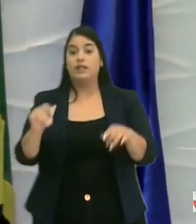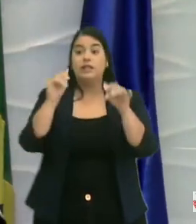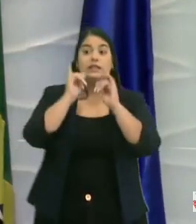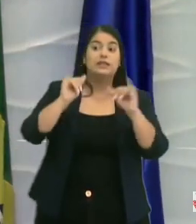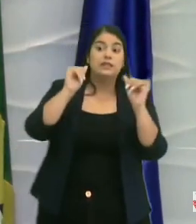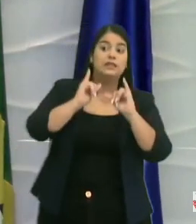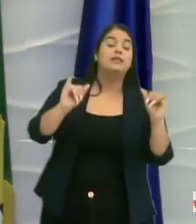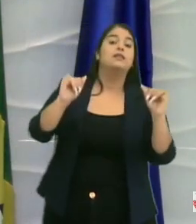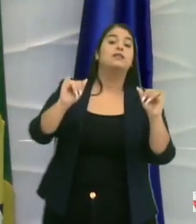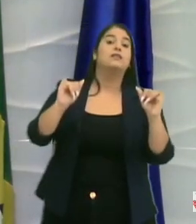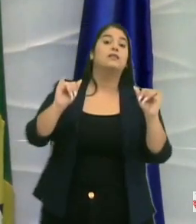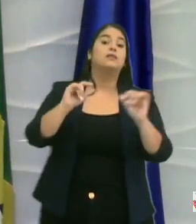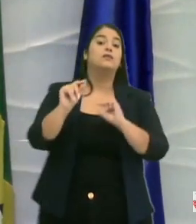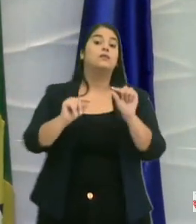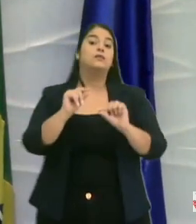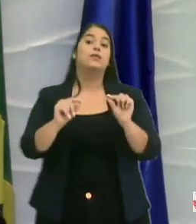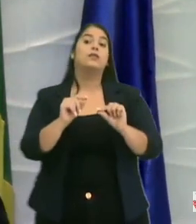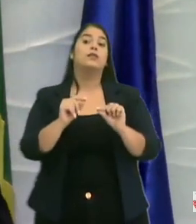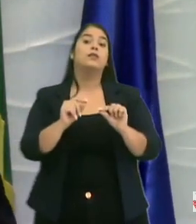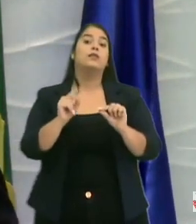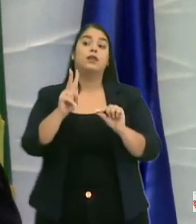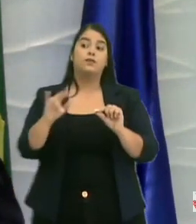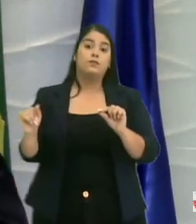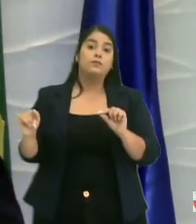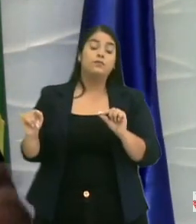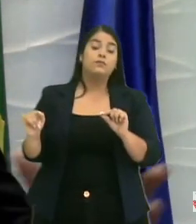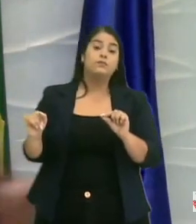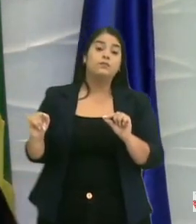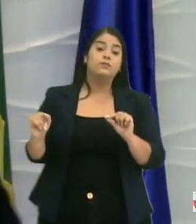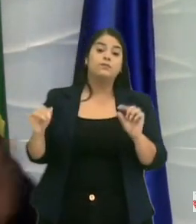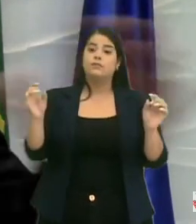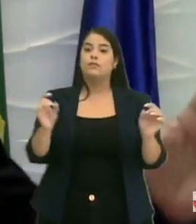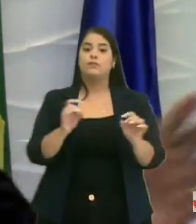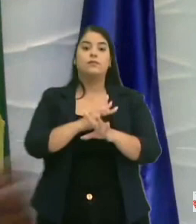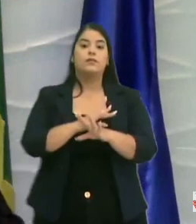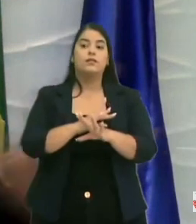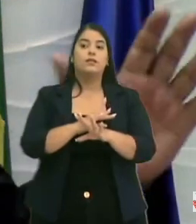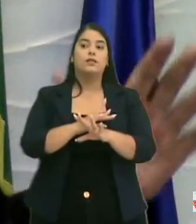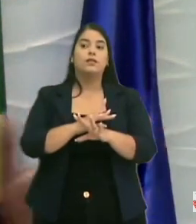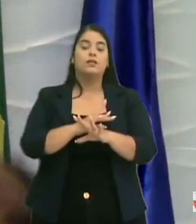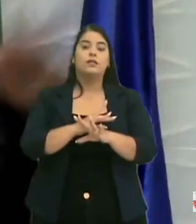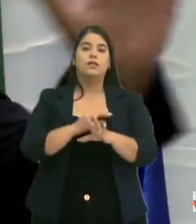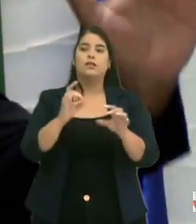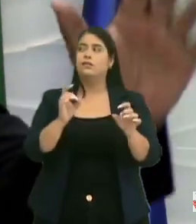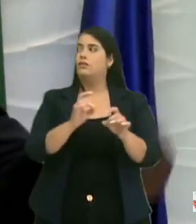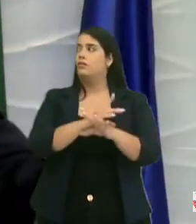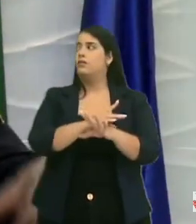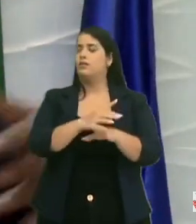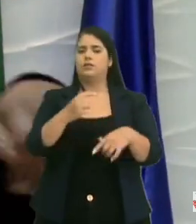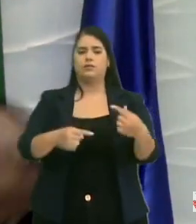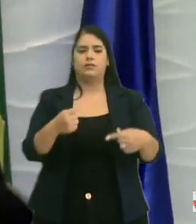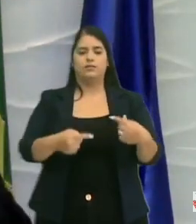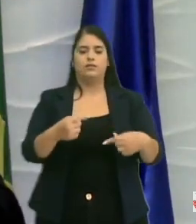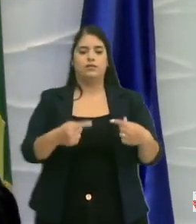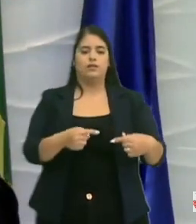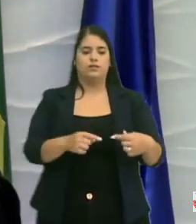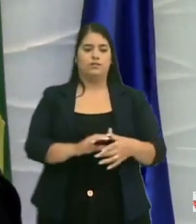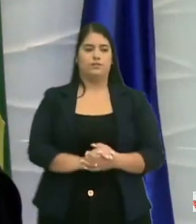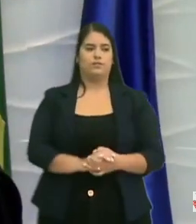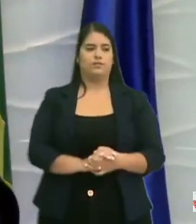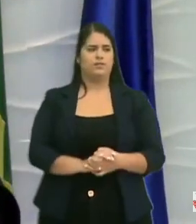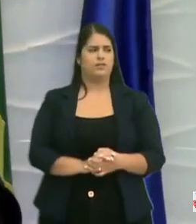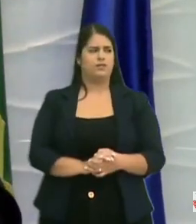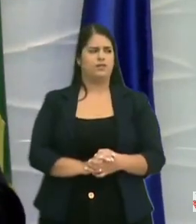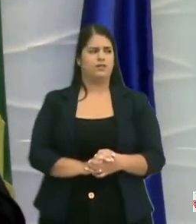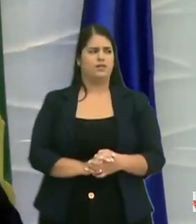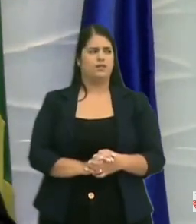que eu vou encerrar a minha política, sair um dia da política, quem vai tirar o povo, né? Porque